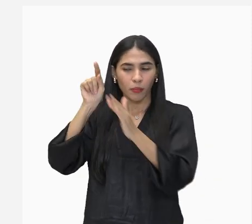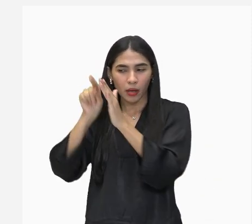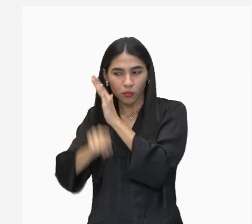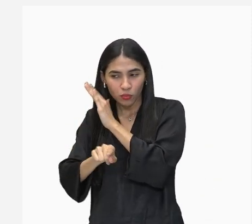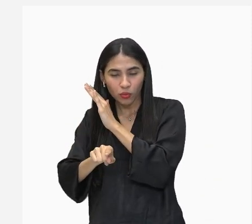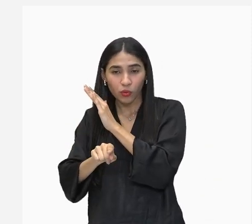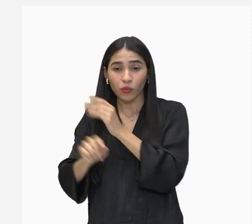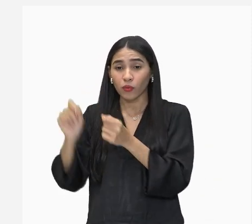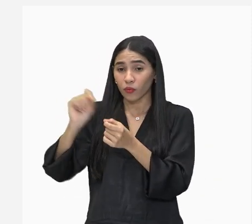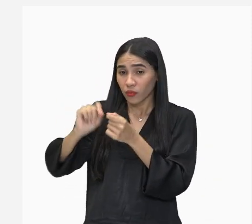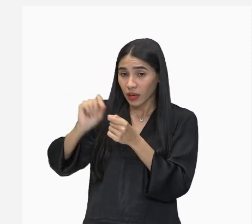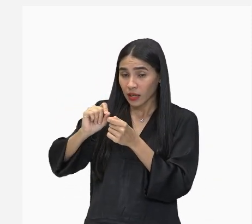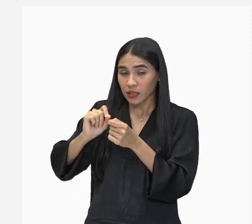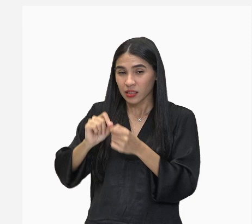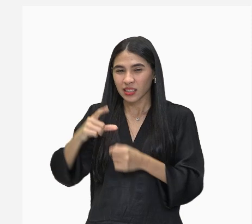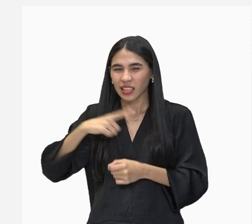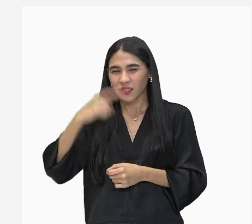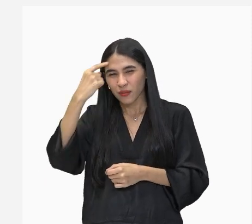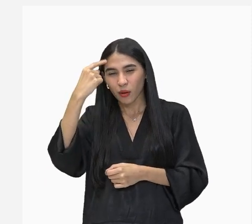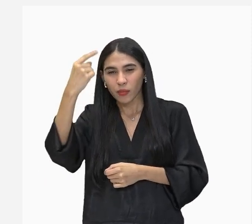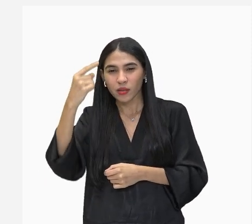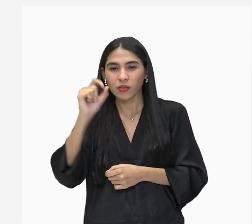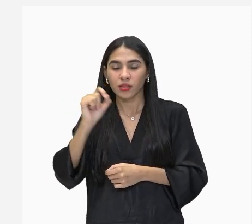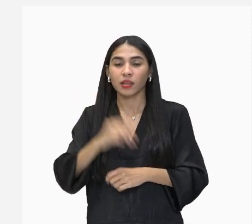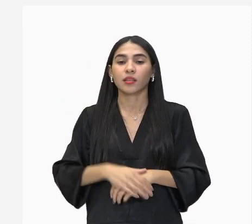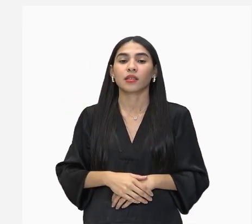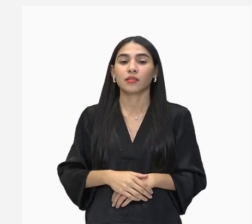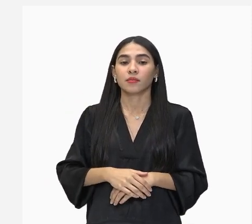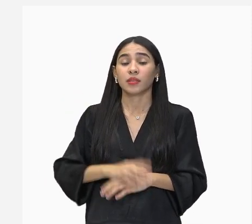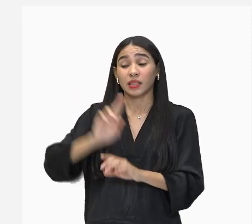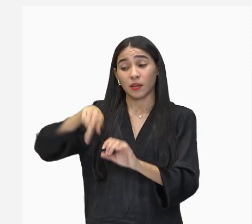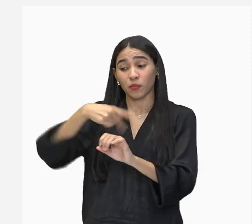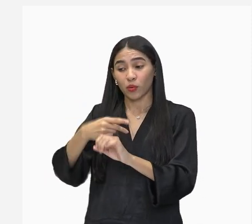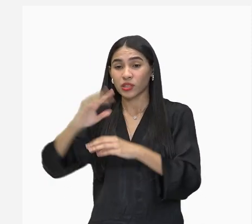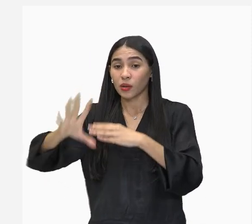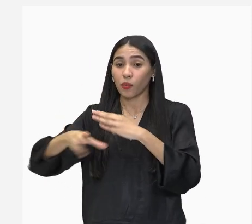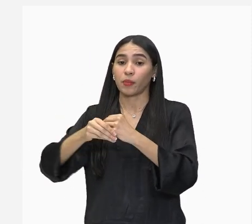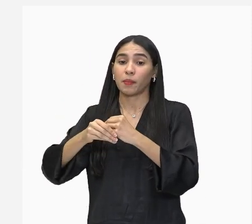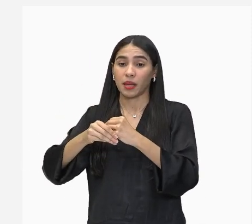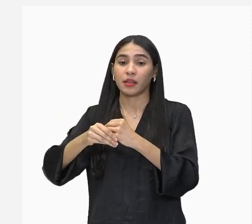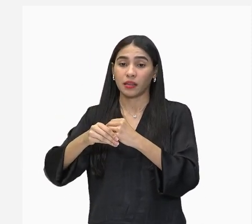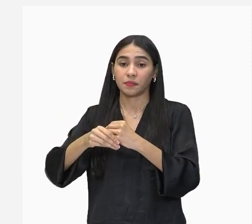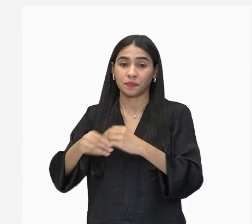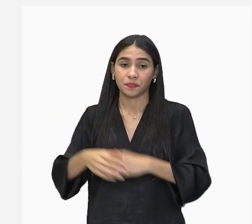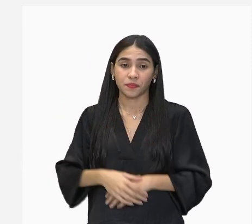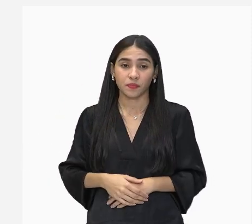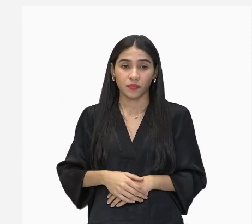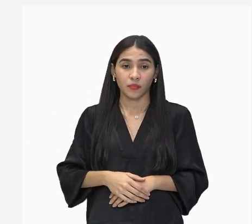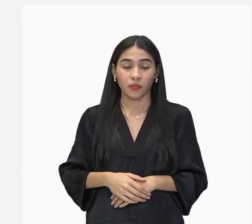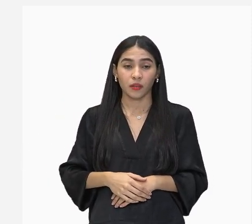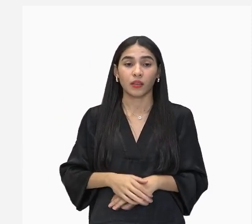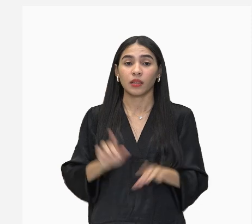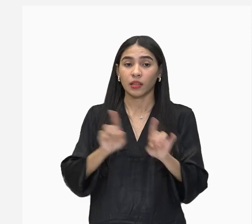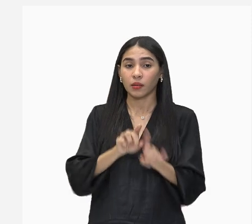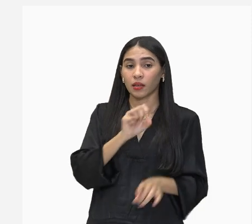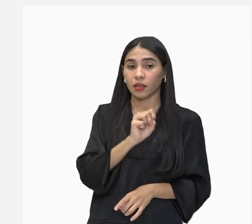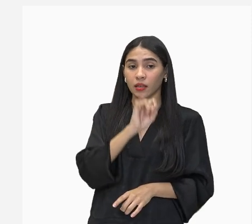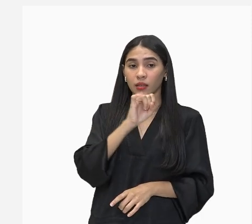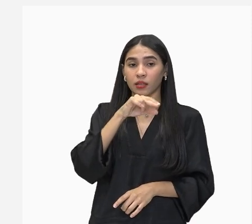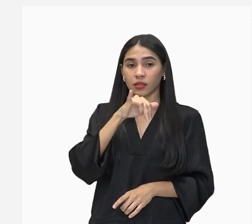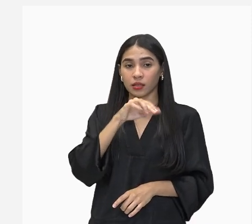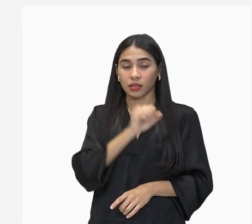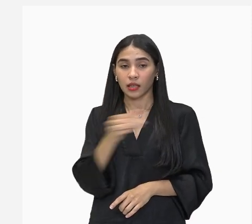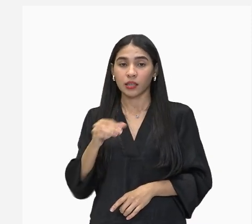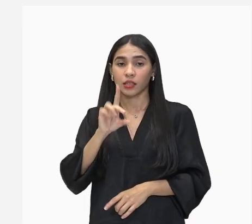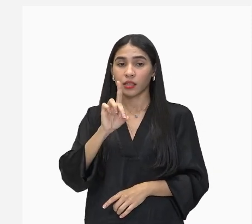aí sempre fica a ideia de que algo será dito depois, ok? Sinais de pontuação também são